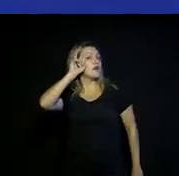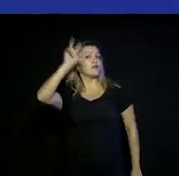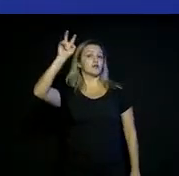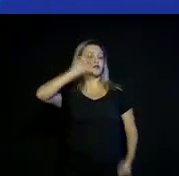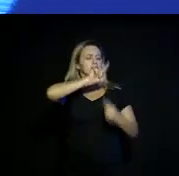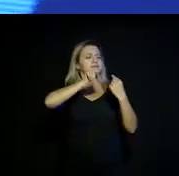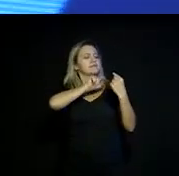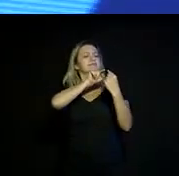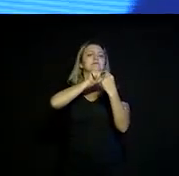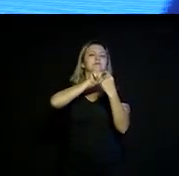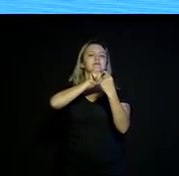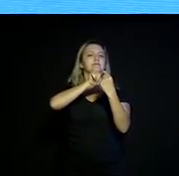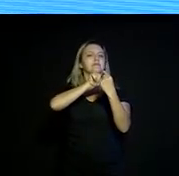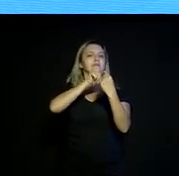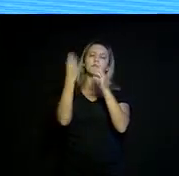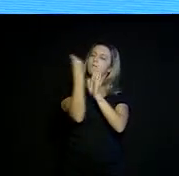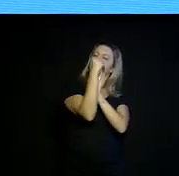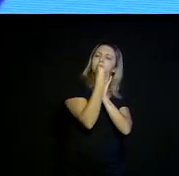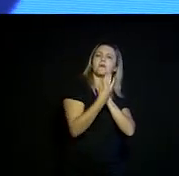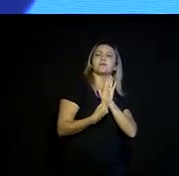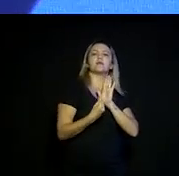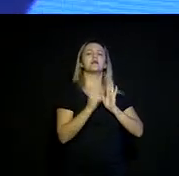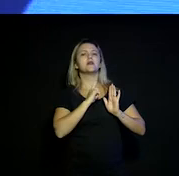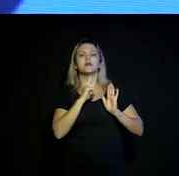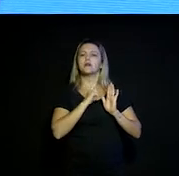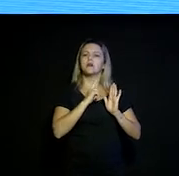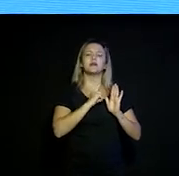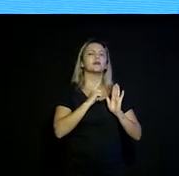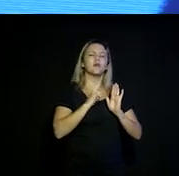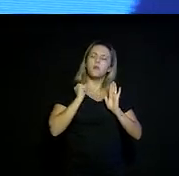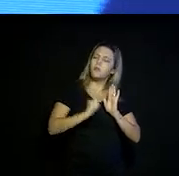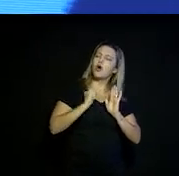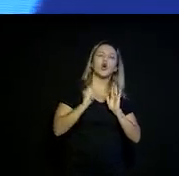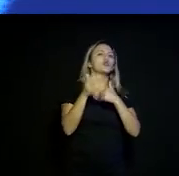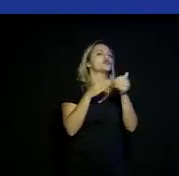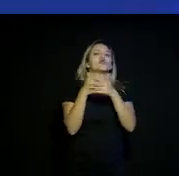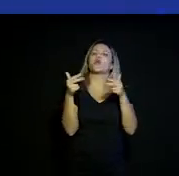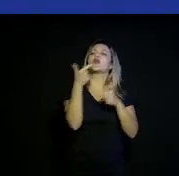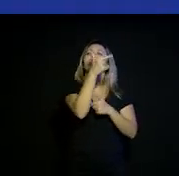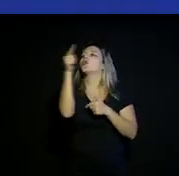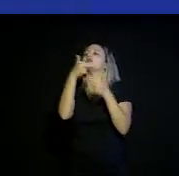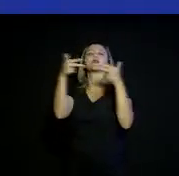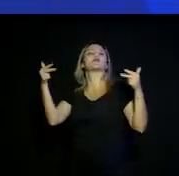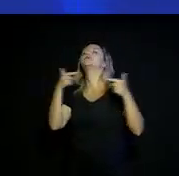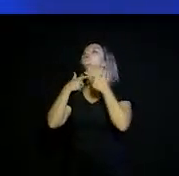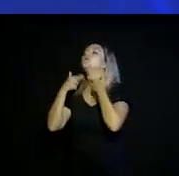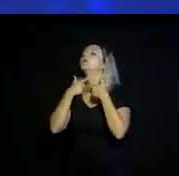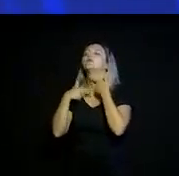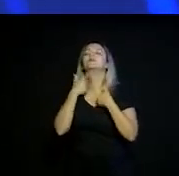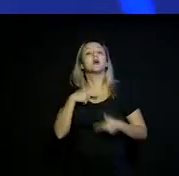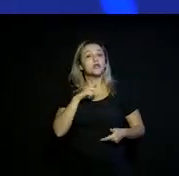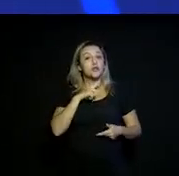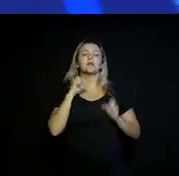como finalidade inclui qualquer outra coisa que você possa considerar como desejável. Será